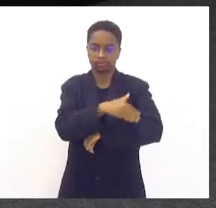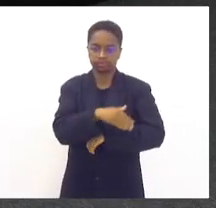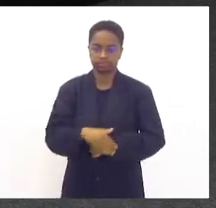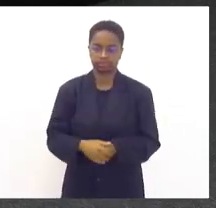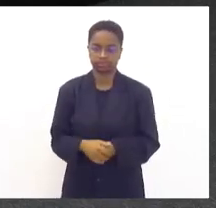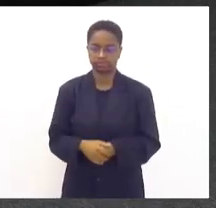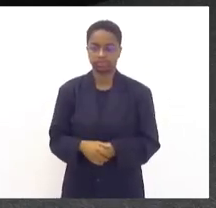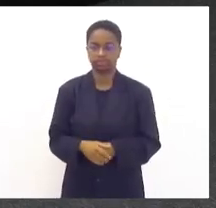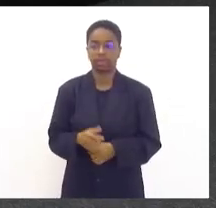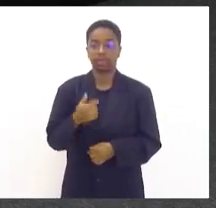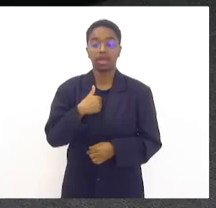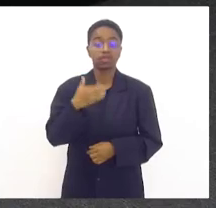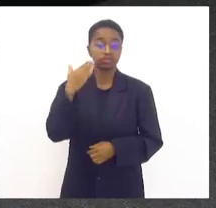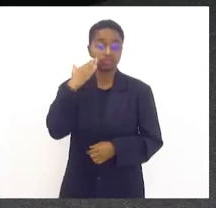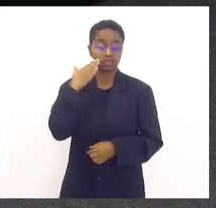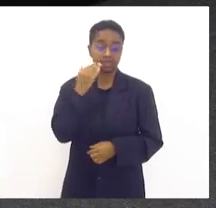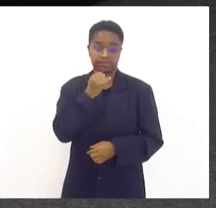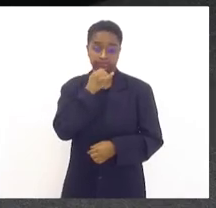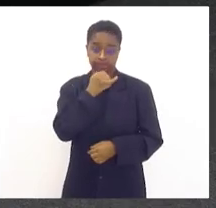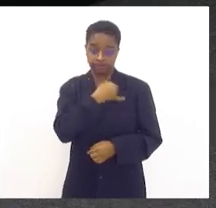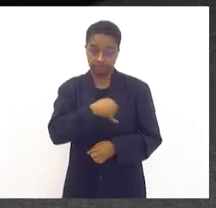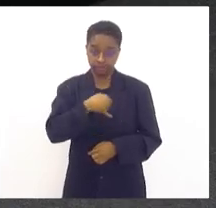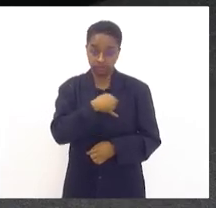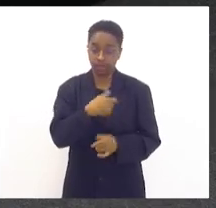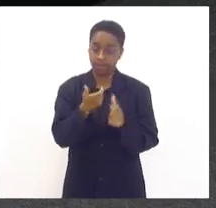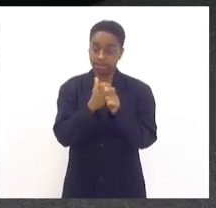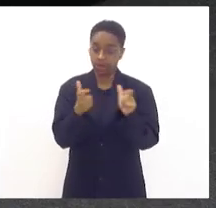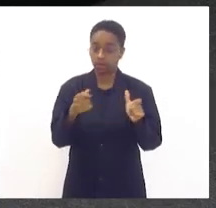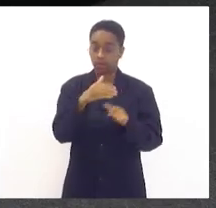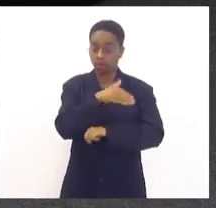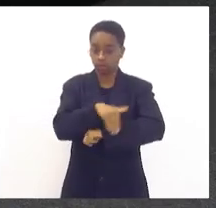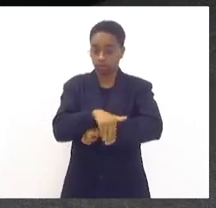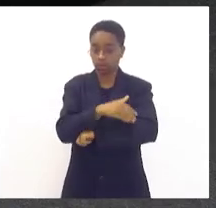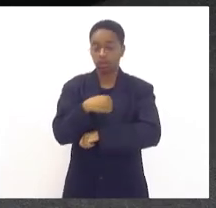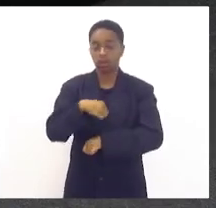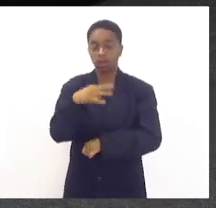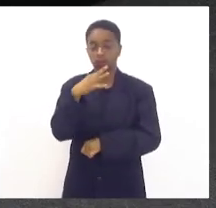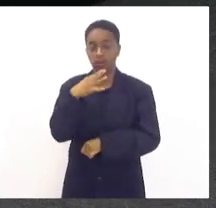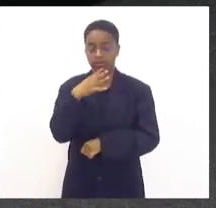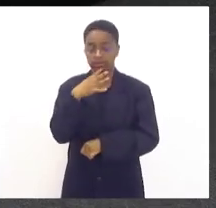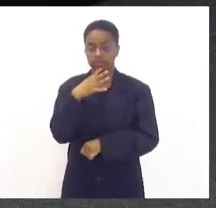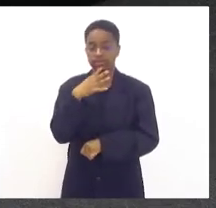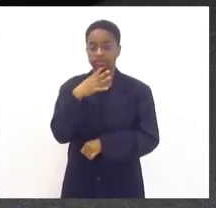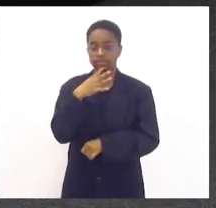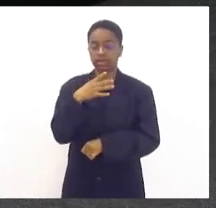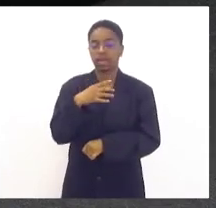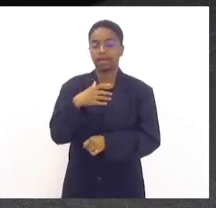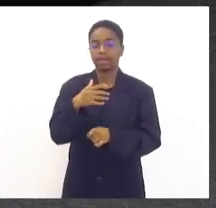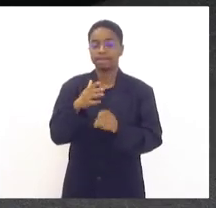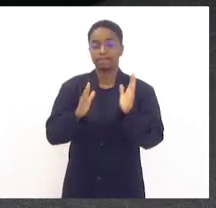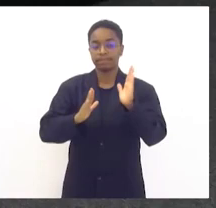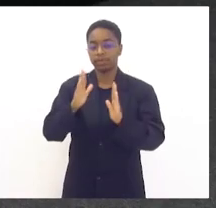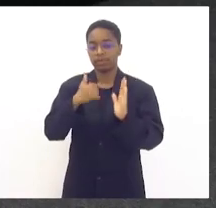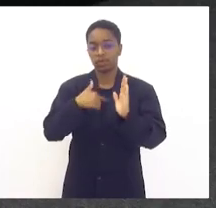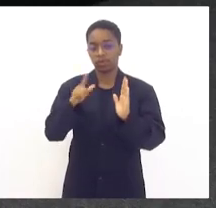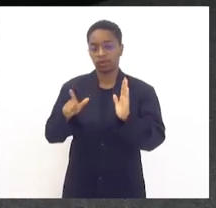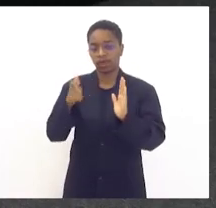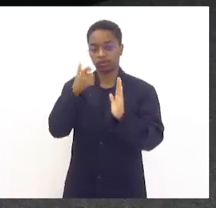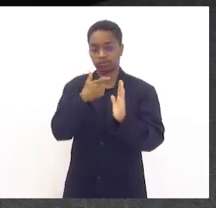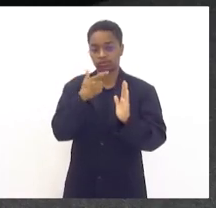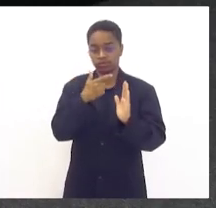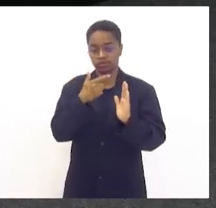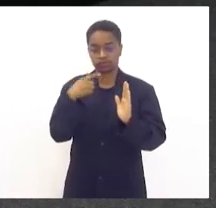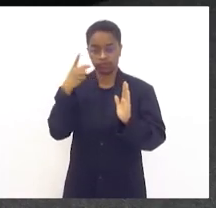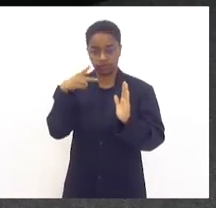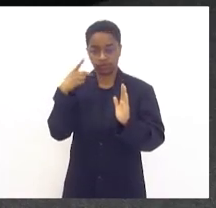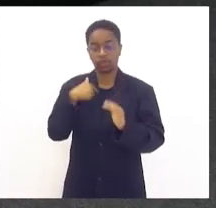Seasa. Eu sei que São João de Meriti, a maioria das ruas eu consegui, na época que fui vereador, que fossem asfaltadas. Por exemplo, o